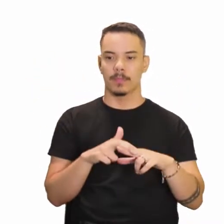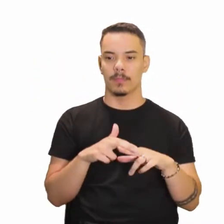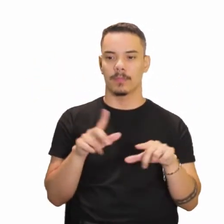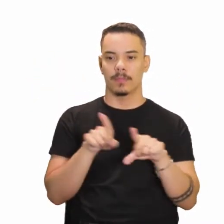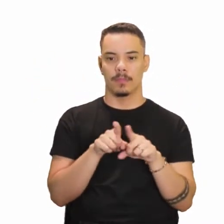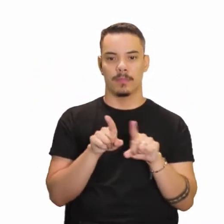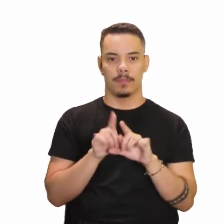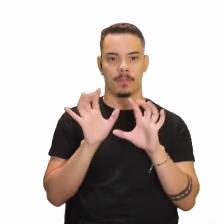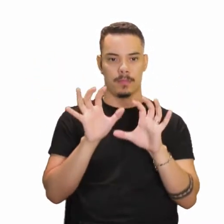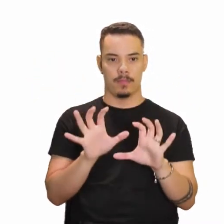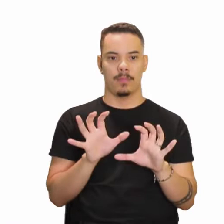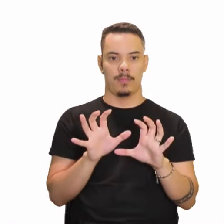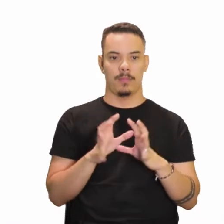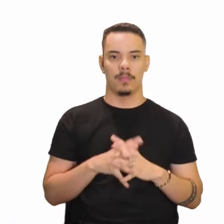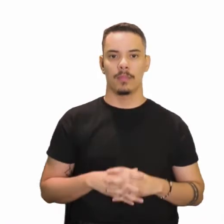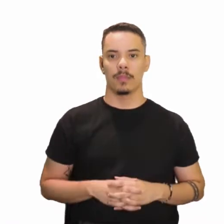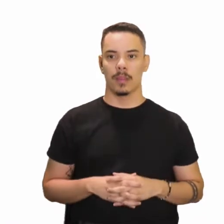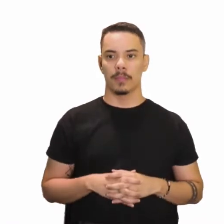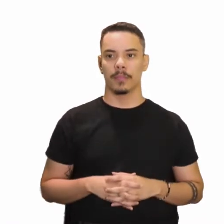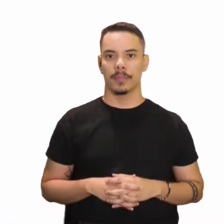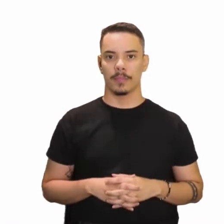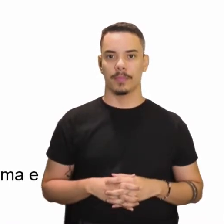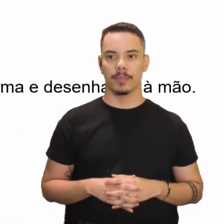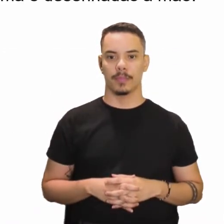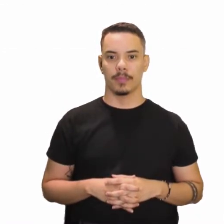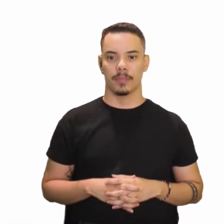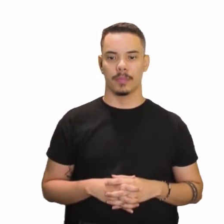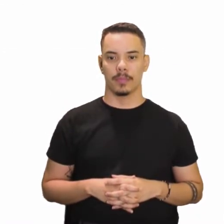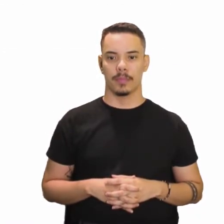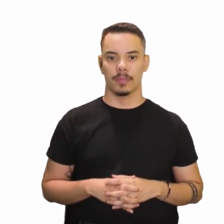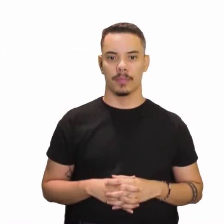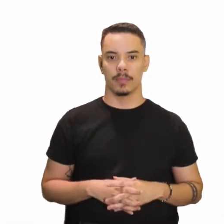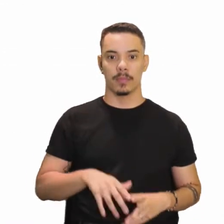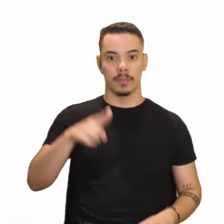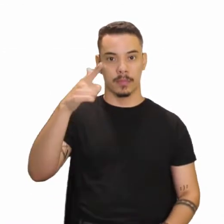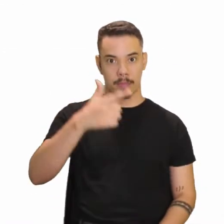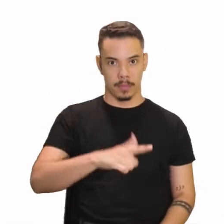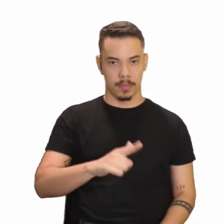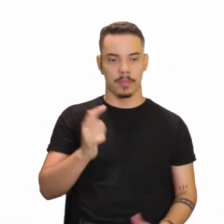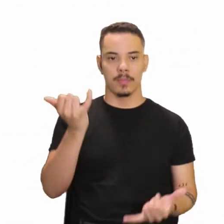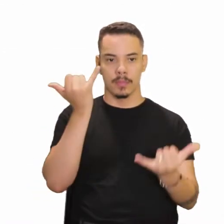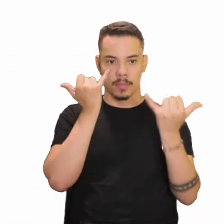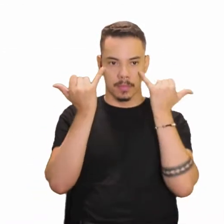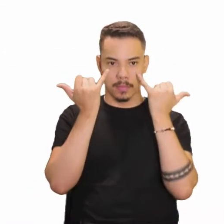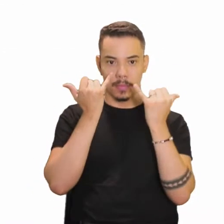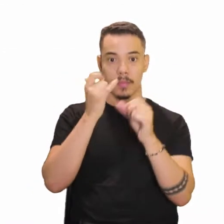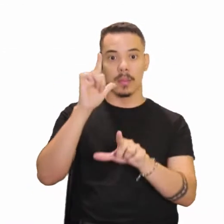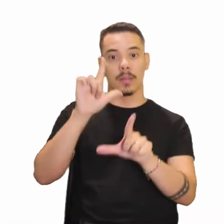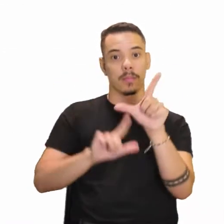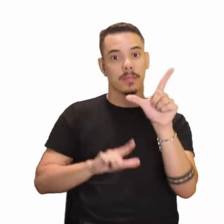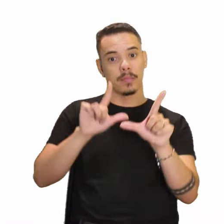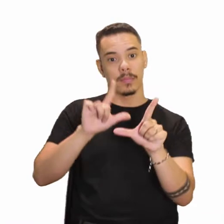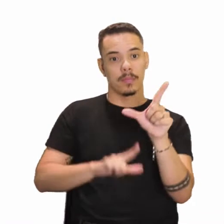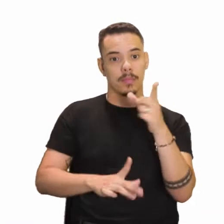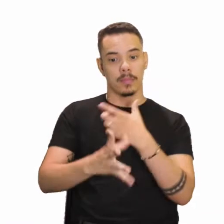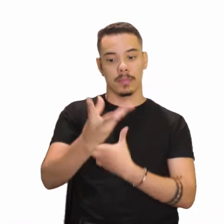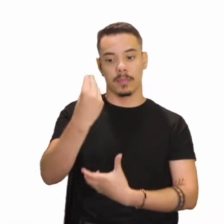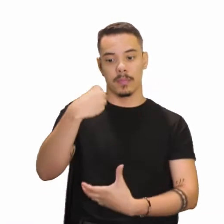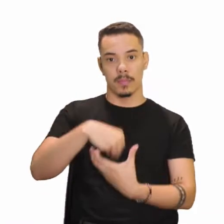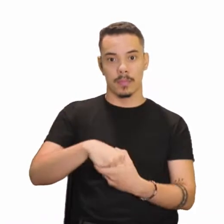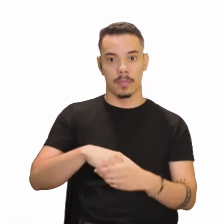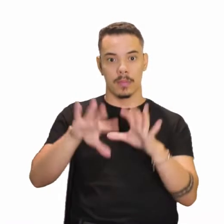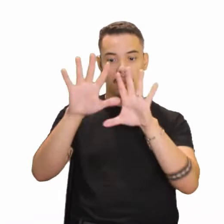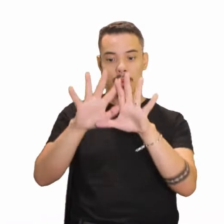pontilhado ok mas aqui para vocês as letras empregadas nos balões